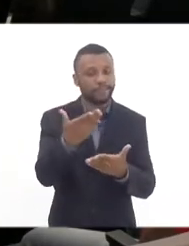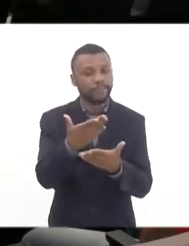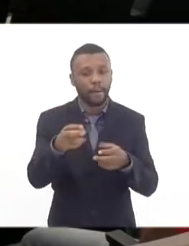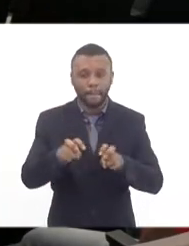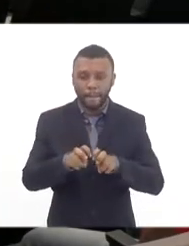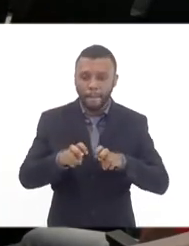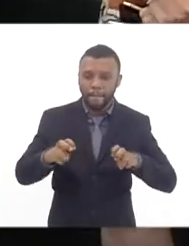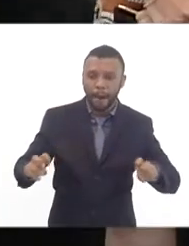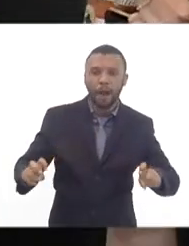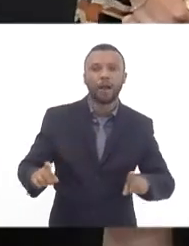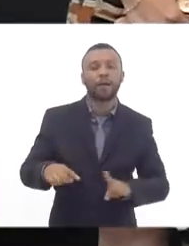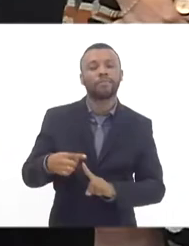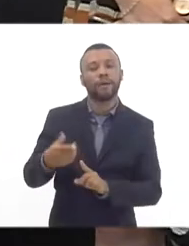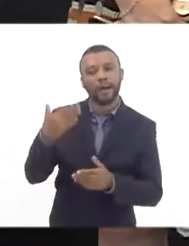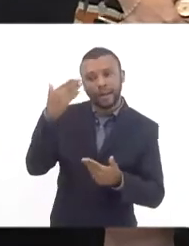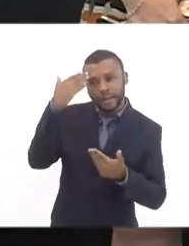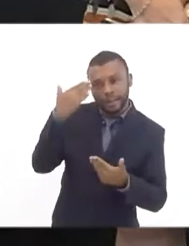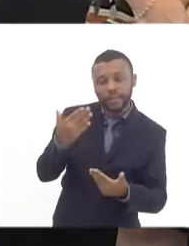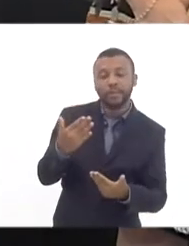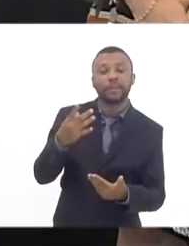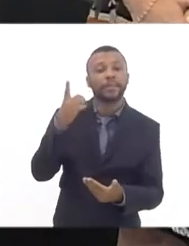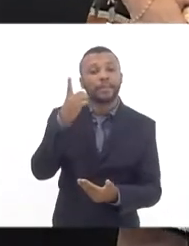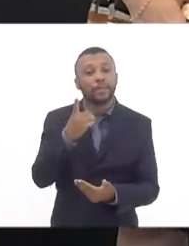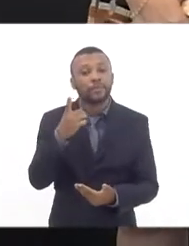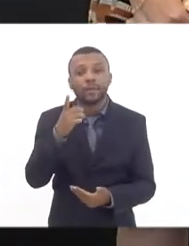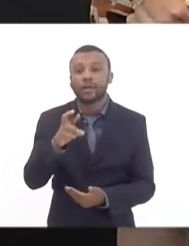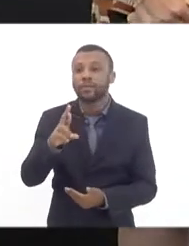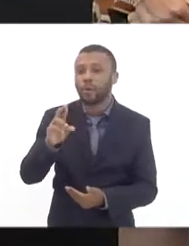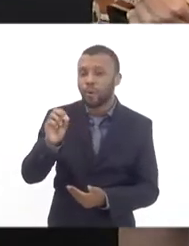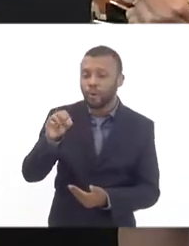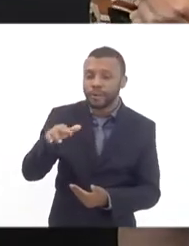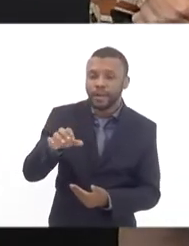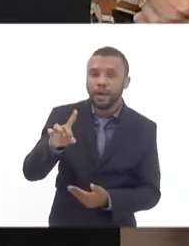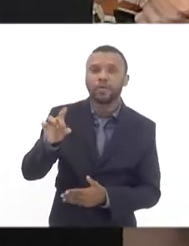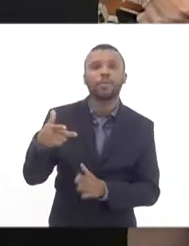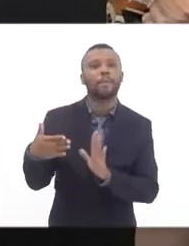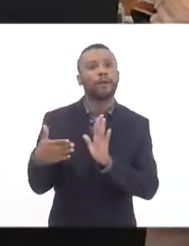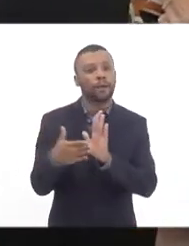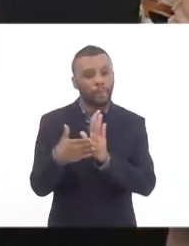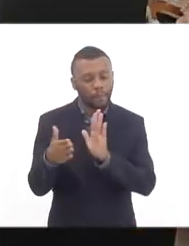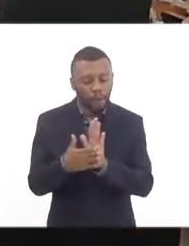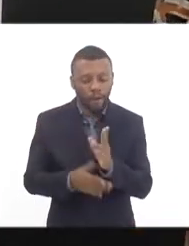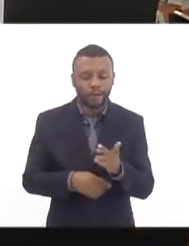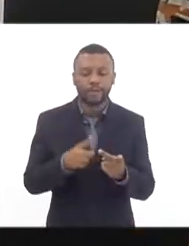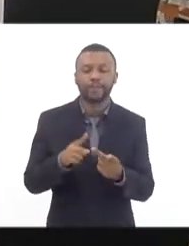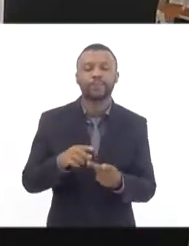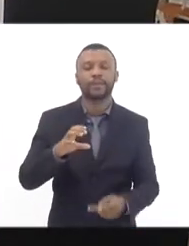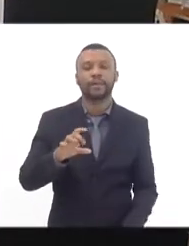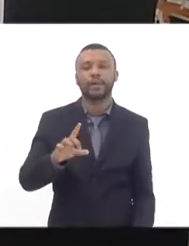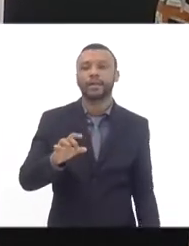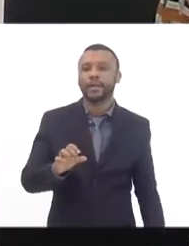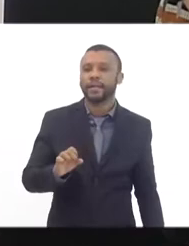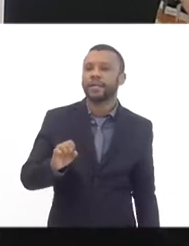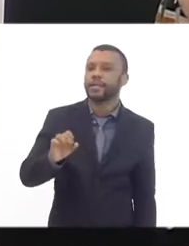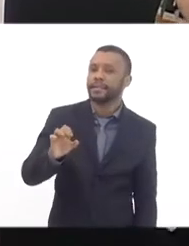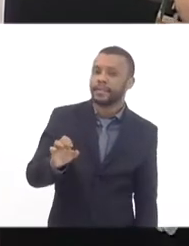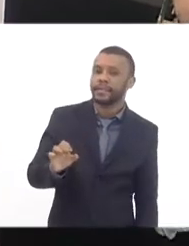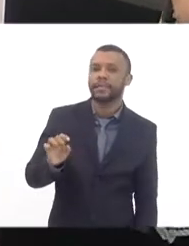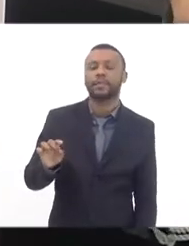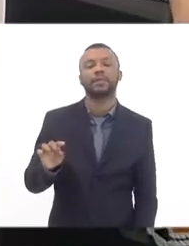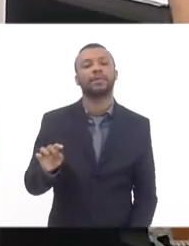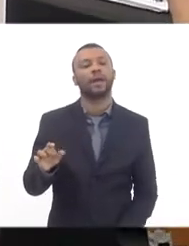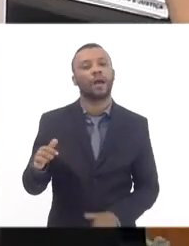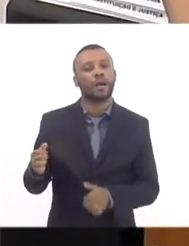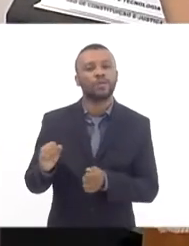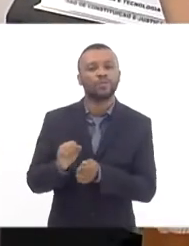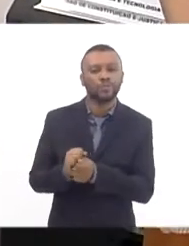ao deputado Ronaldo, pela proposta, à Cleise, companheira de longas lutas, ao